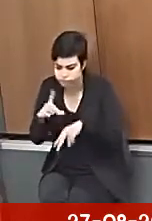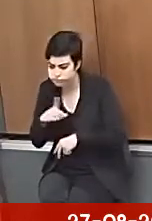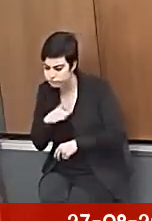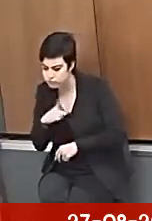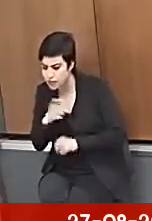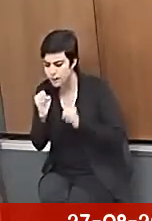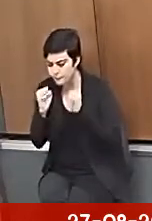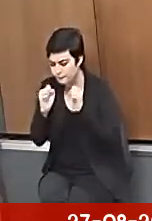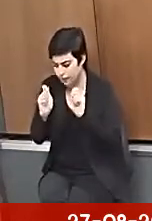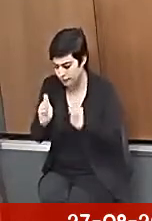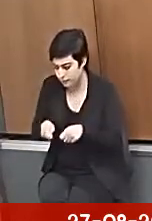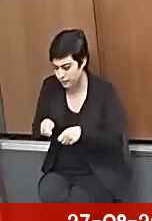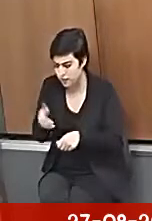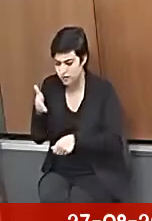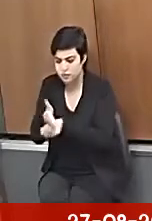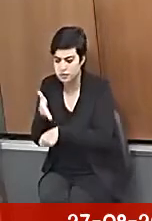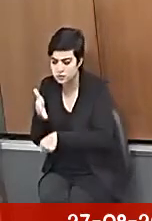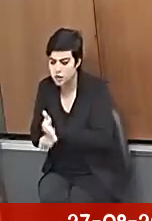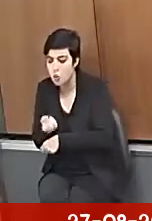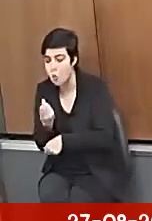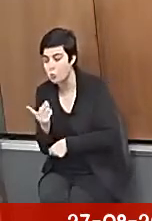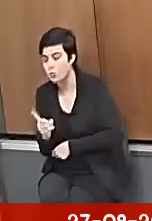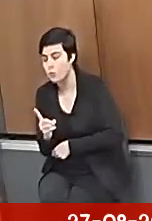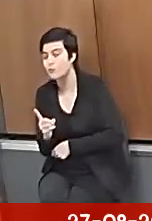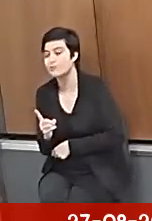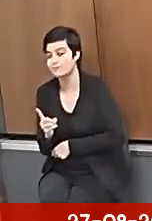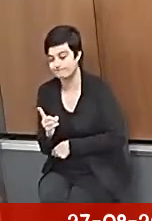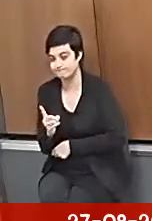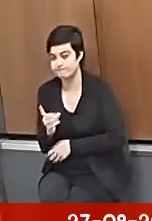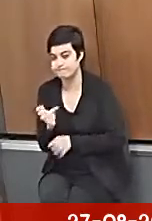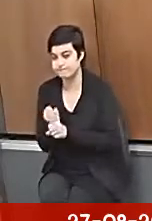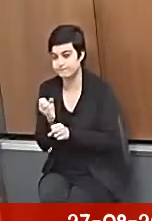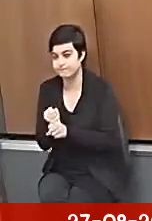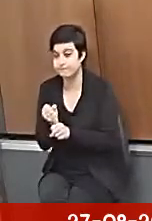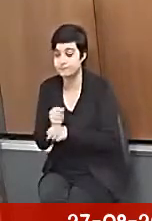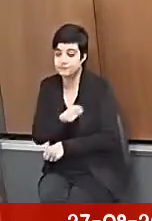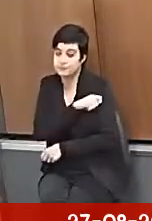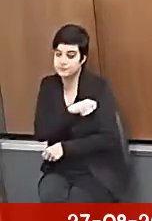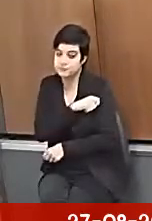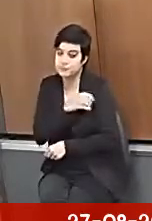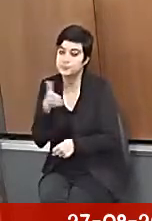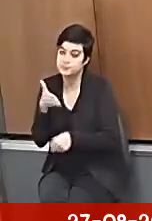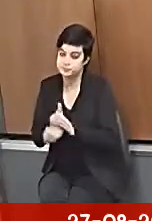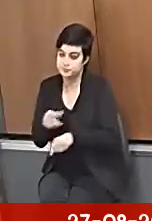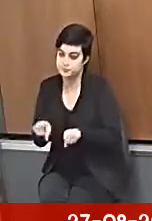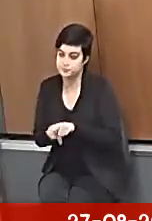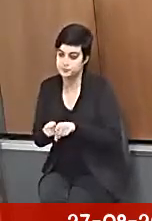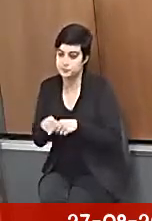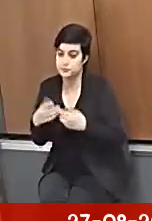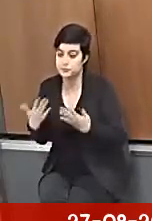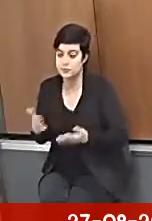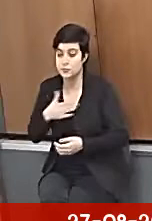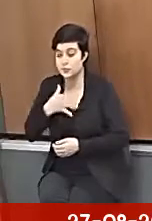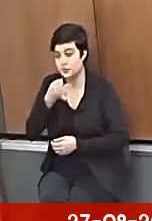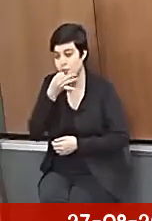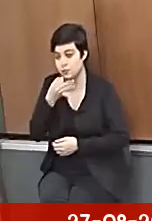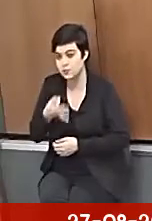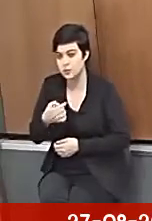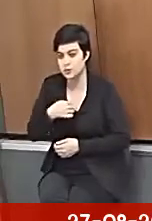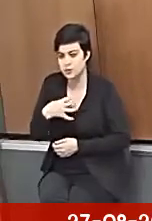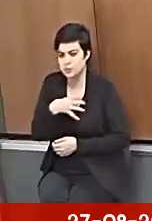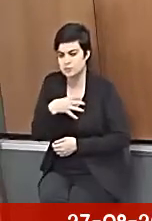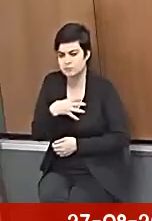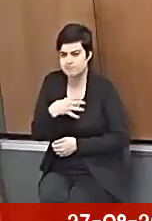possibilidade do número de cadeirantes que vai levar uma então dentro da minha colocação hora que eu cheguei aqui fiquei um pouco